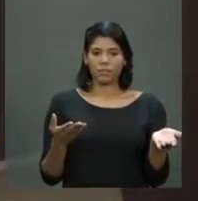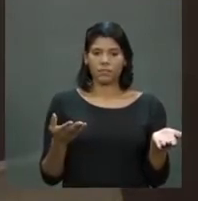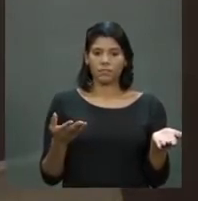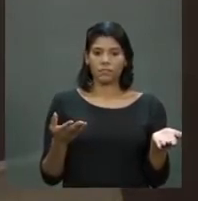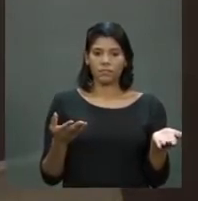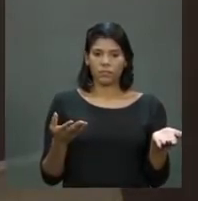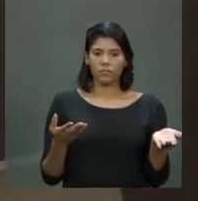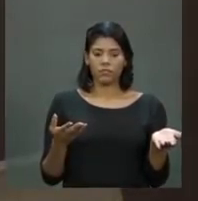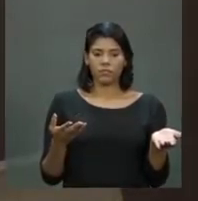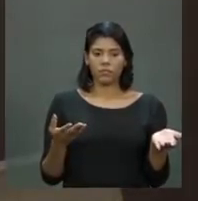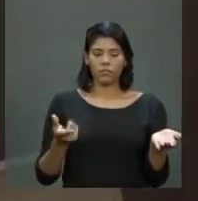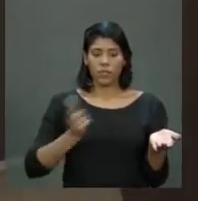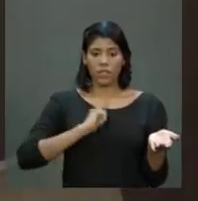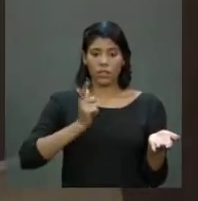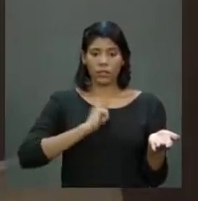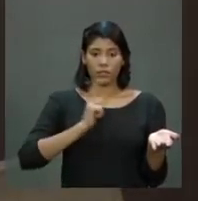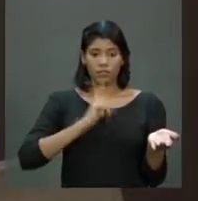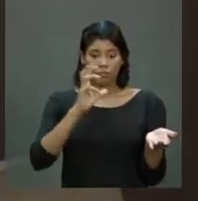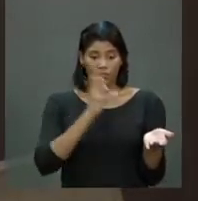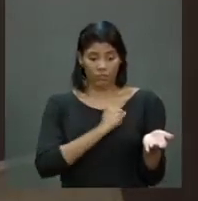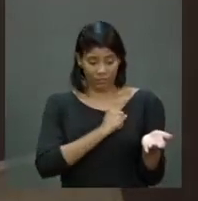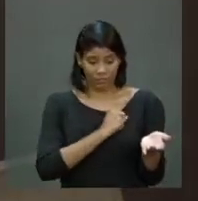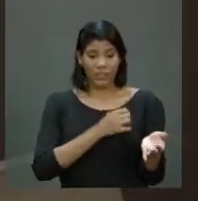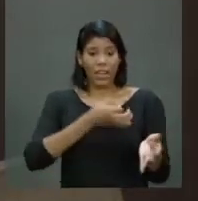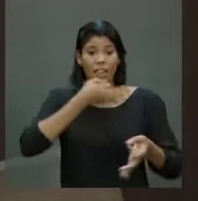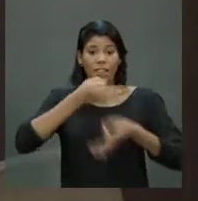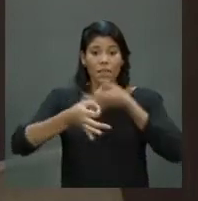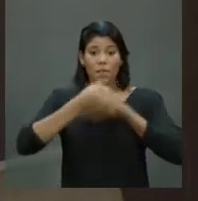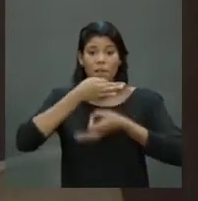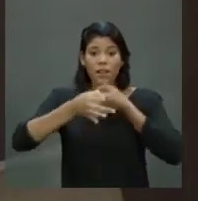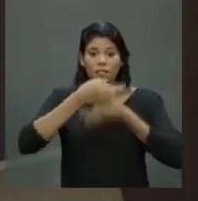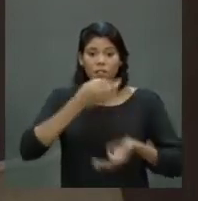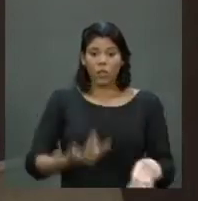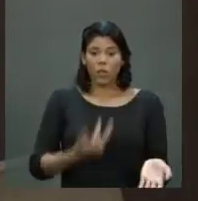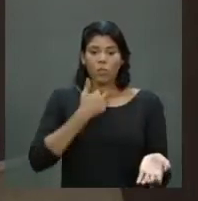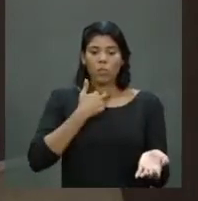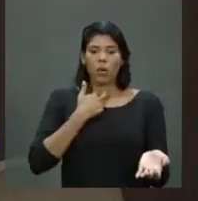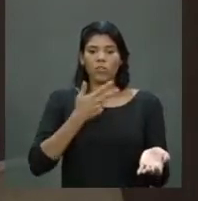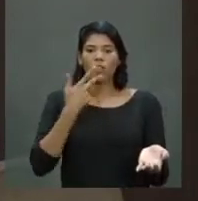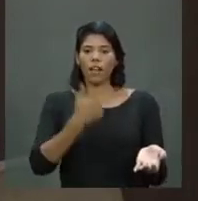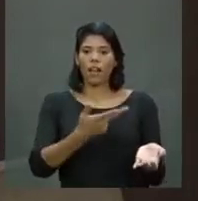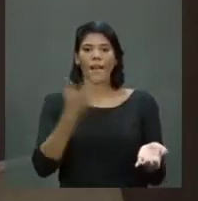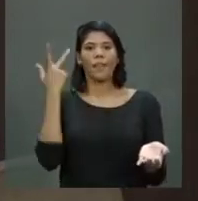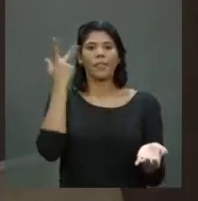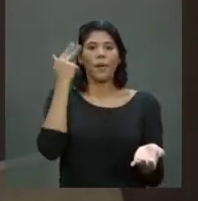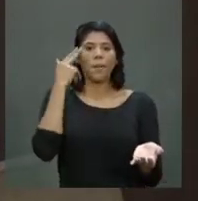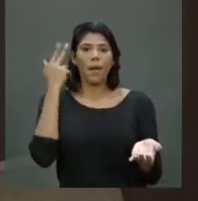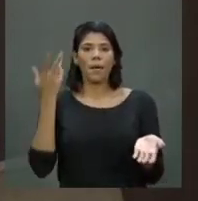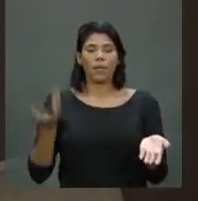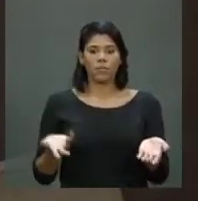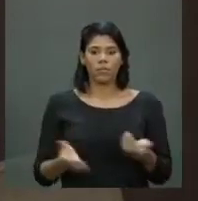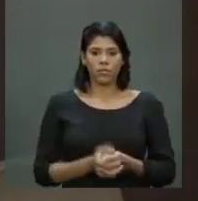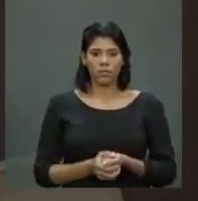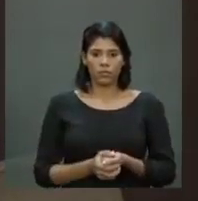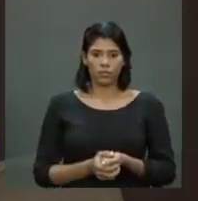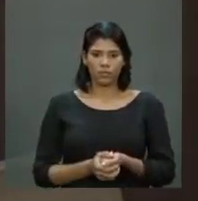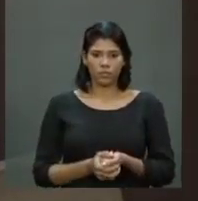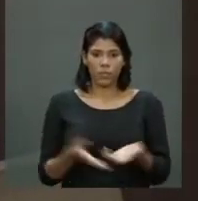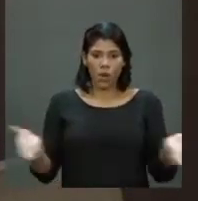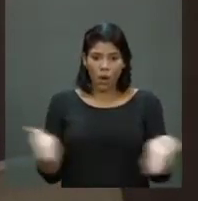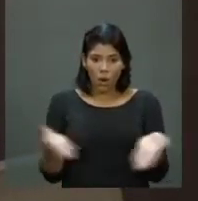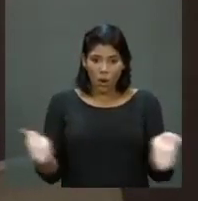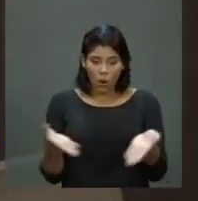à democracia, nós não podemos normalizar. Na sessão de abertura de hoje, nosso